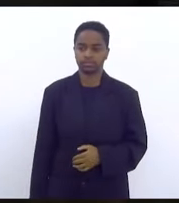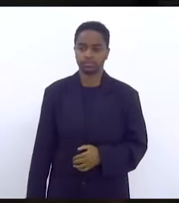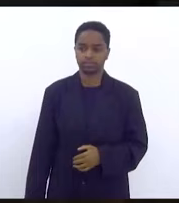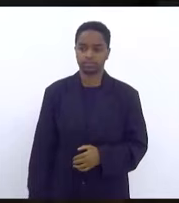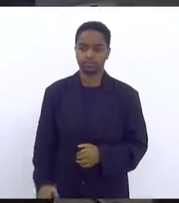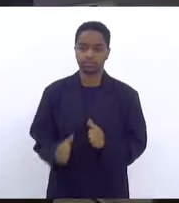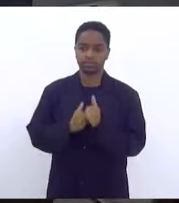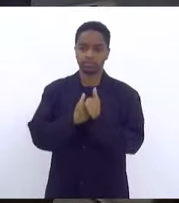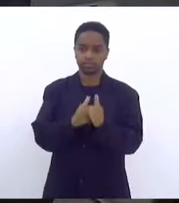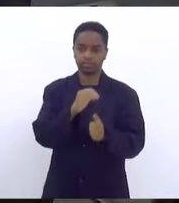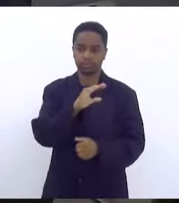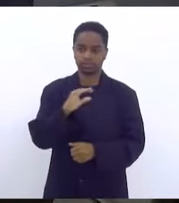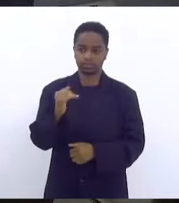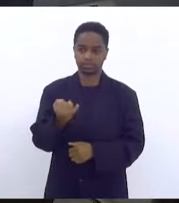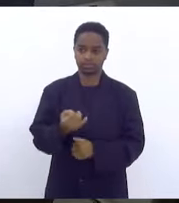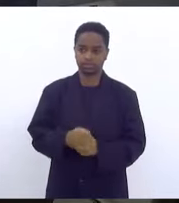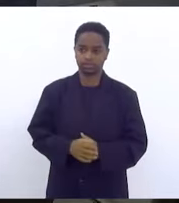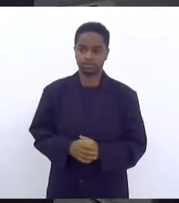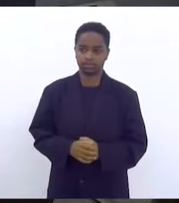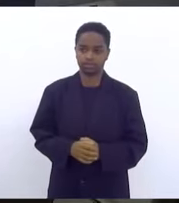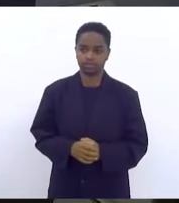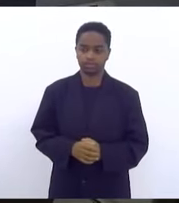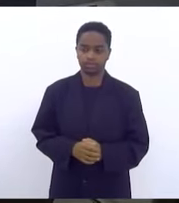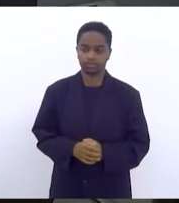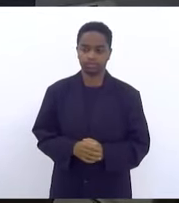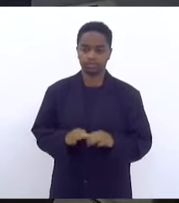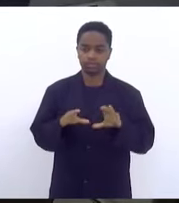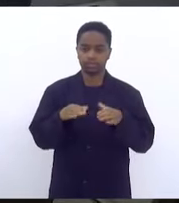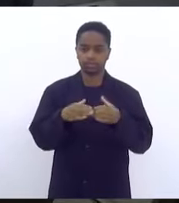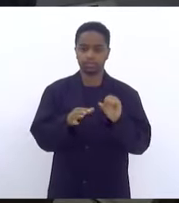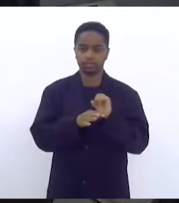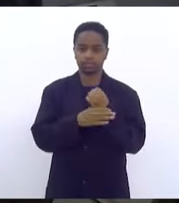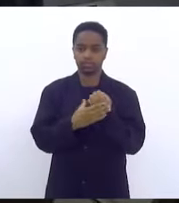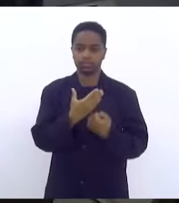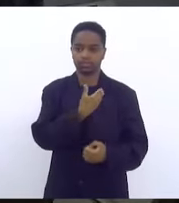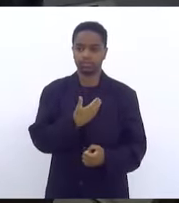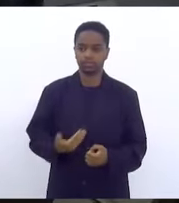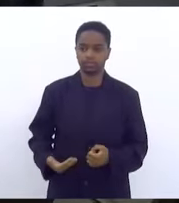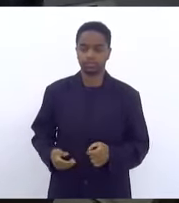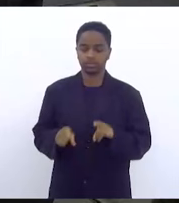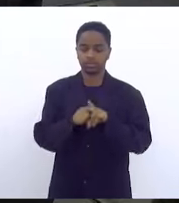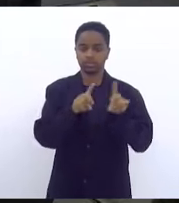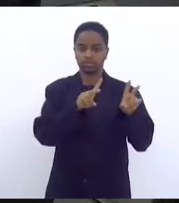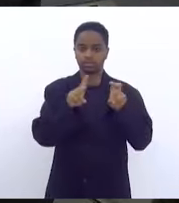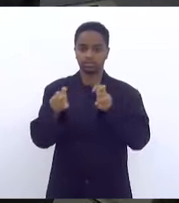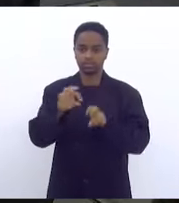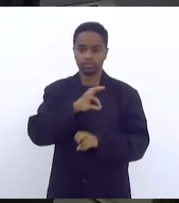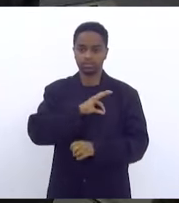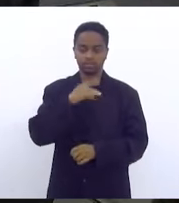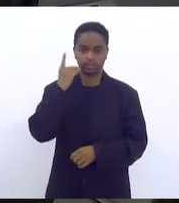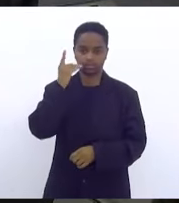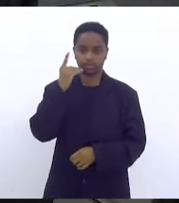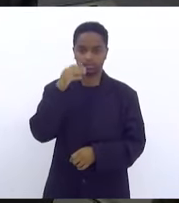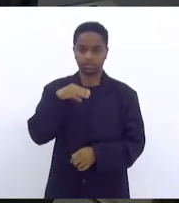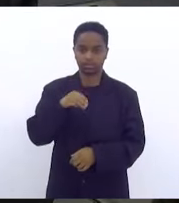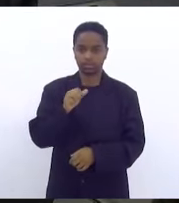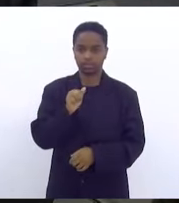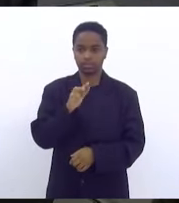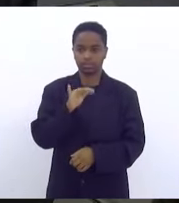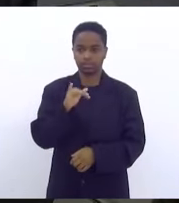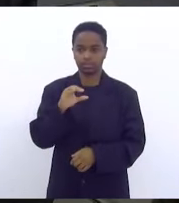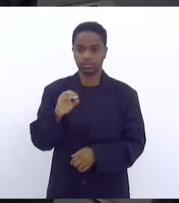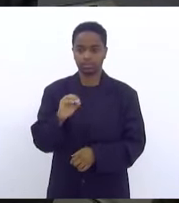Seguindo o parecer da CCJ, presidenta. Pela Comissão de Segurança Pública e de Assuntos de Polícia, deputado Márcio